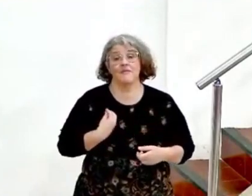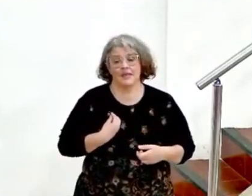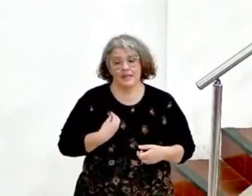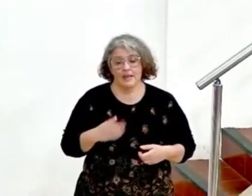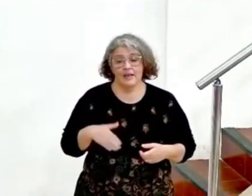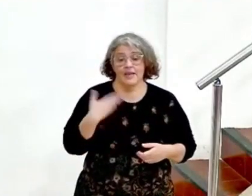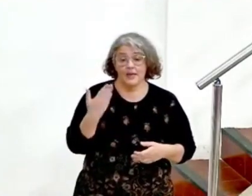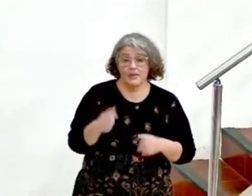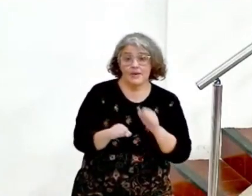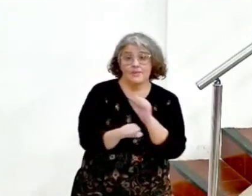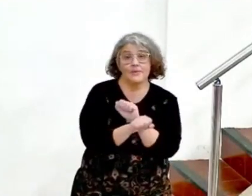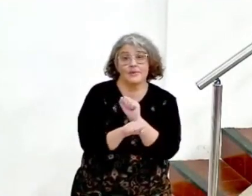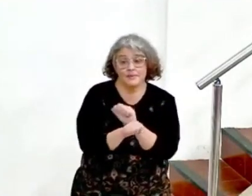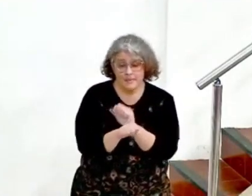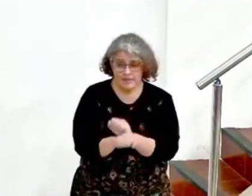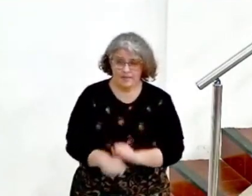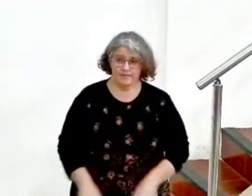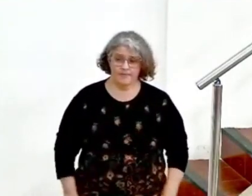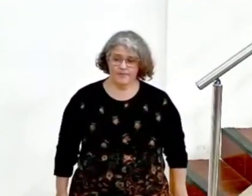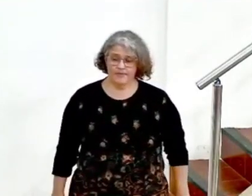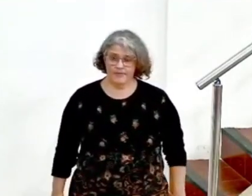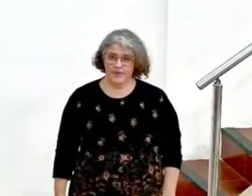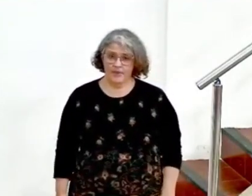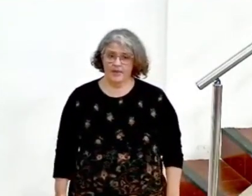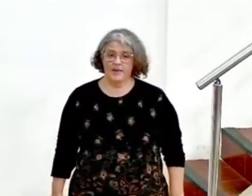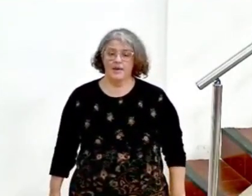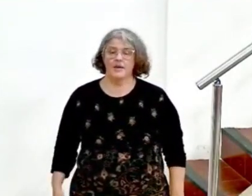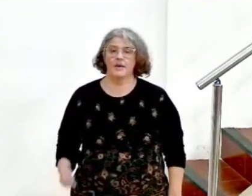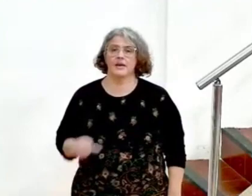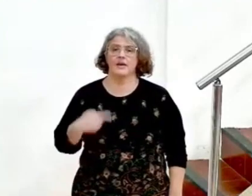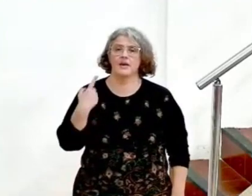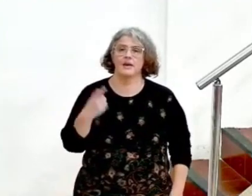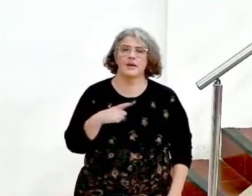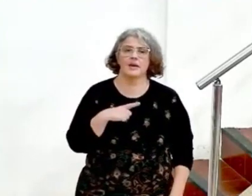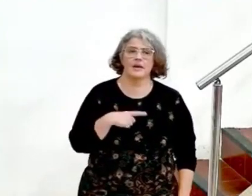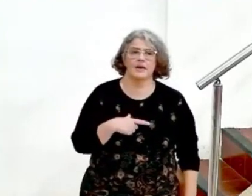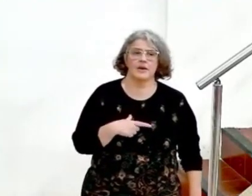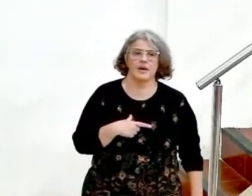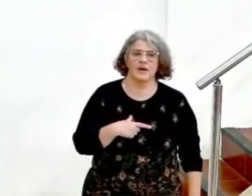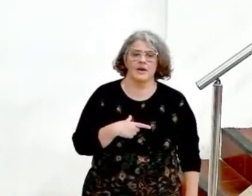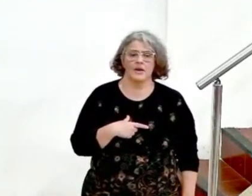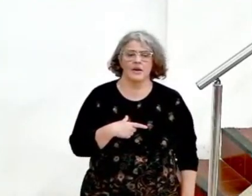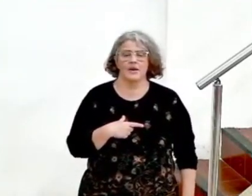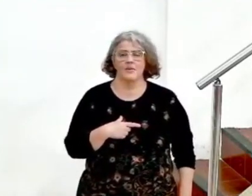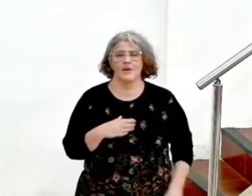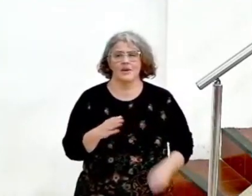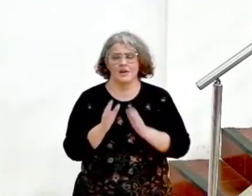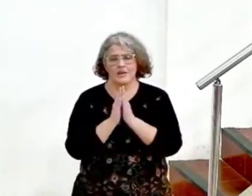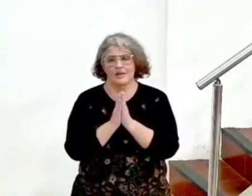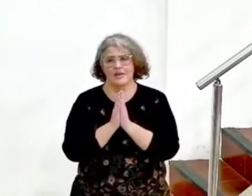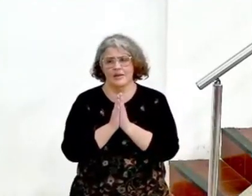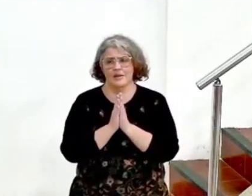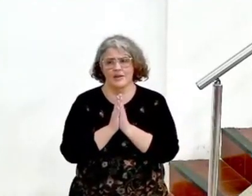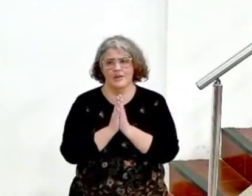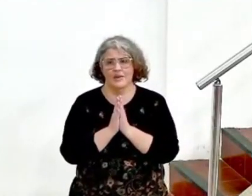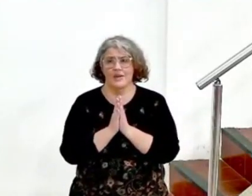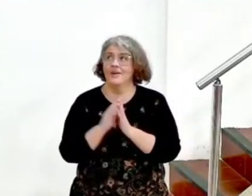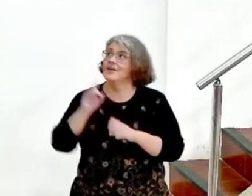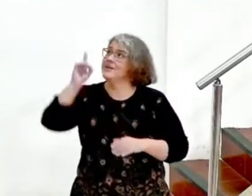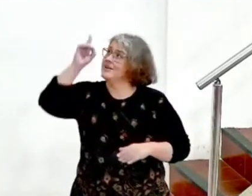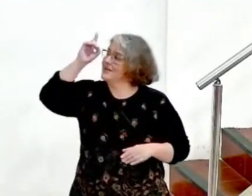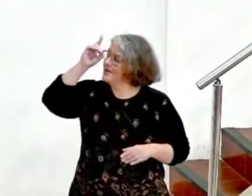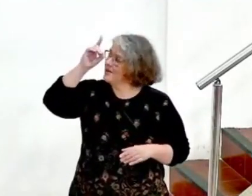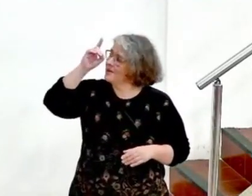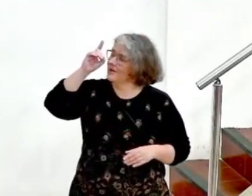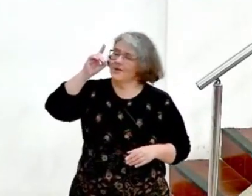aguardamos a concretização dessa promessa. E de fato, quando nós olhamos para a Escritura, nós vemos que enquanto nós esperamos a eternidade, Deus deixou para nós